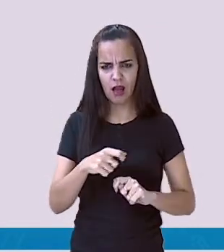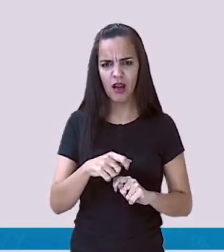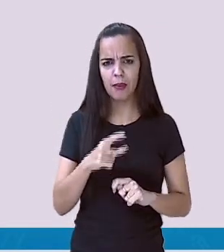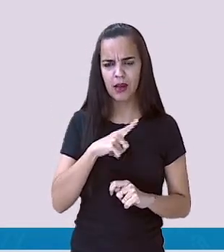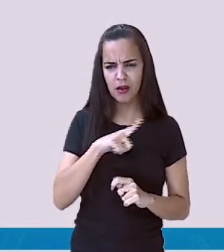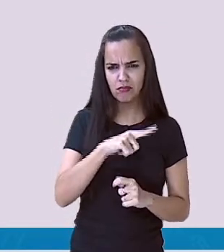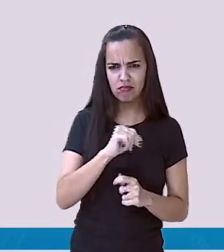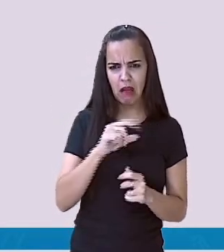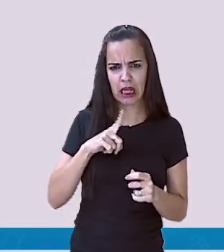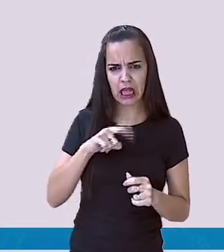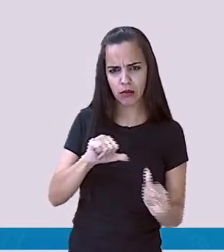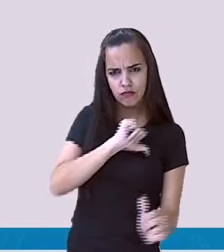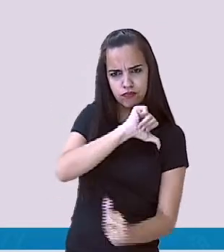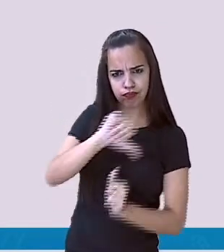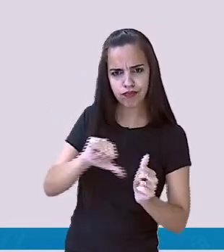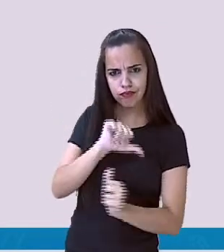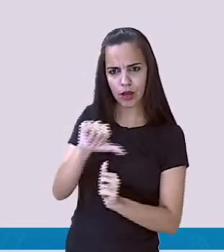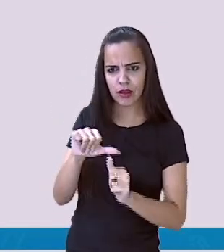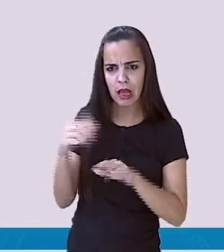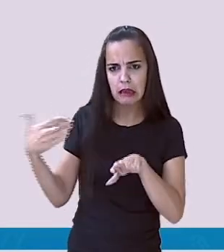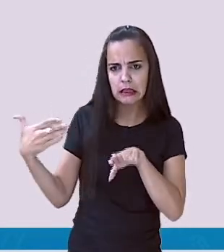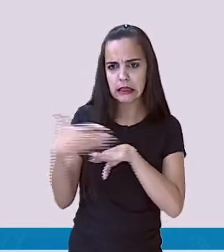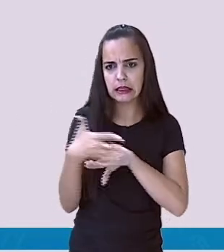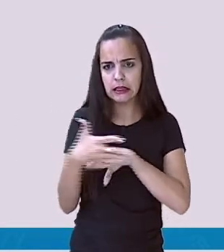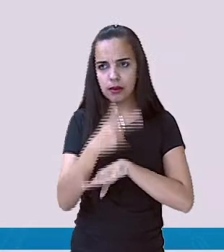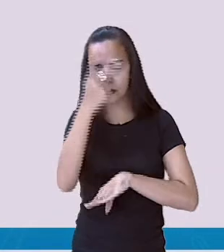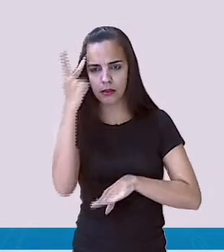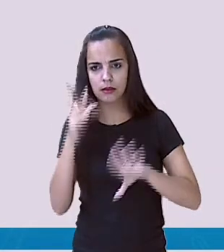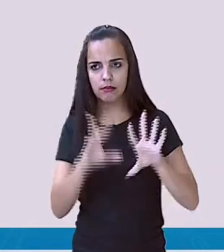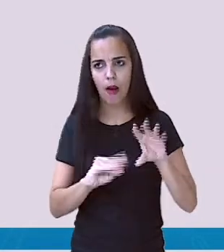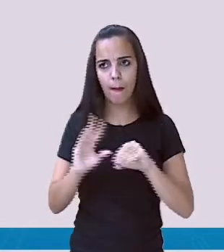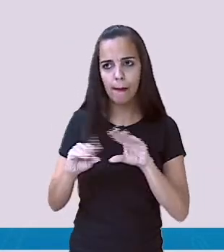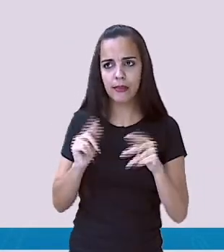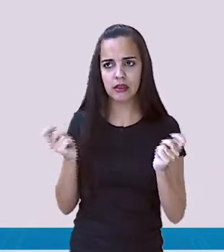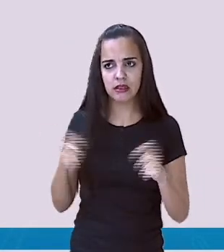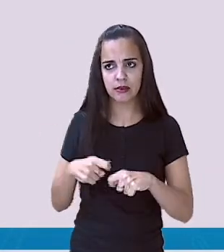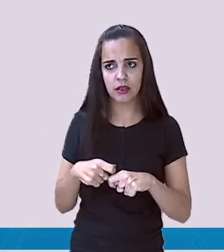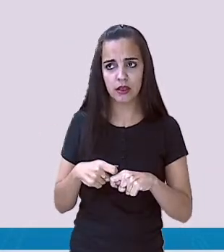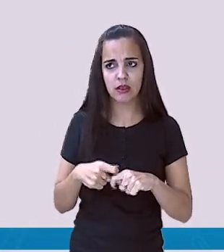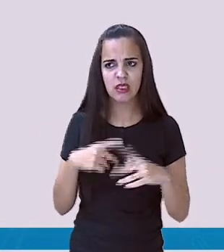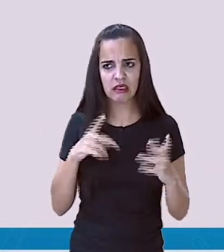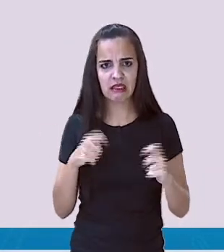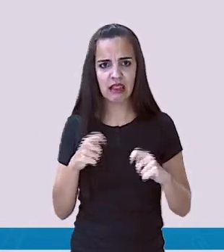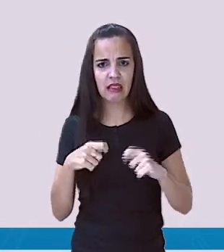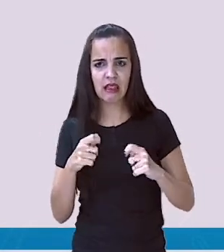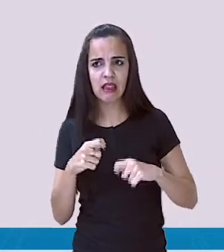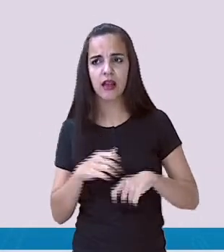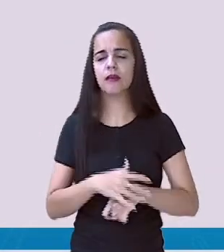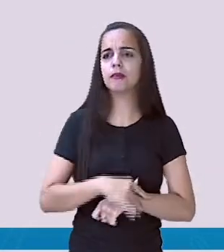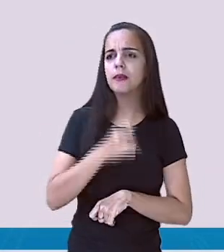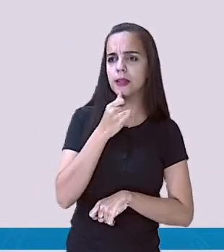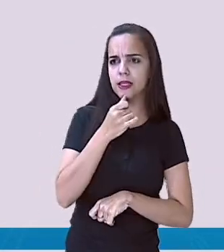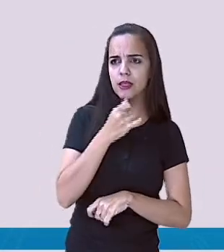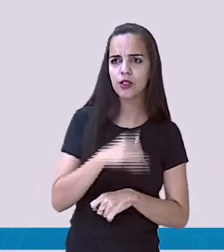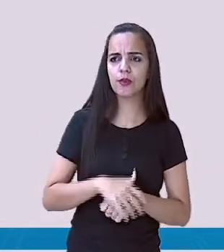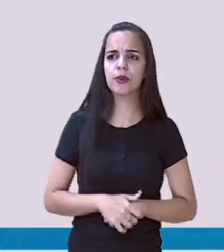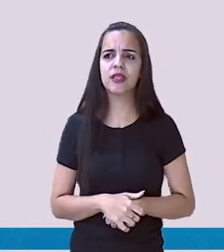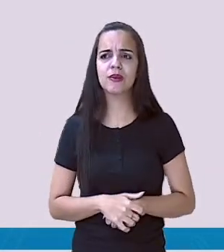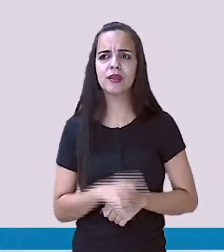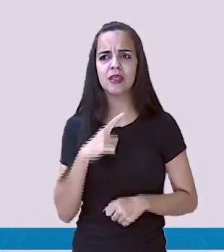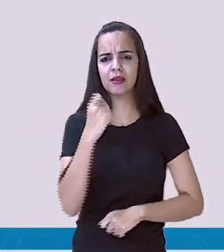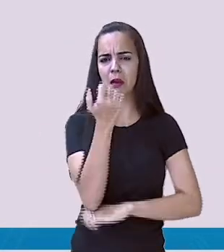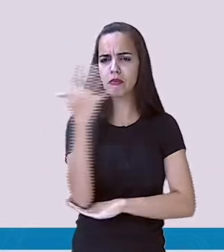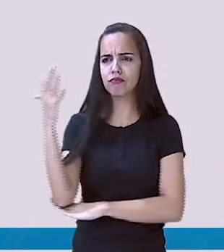são cachoeiras, rios, montanhas. Ali a gente não teve nenhuma transformação do homem. É uma paisagem